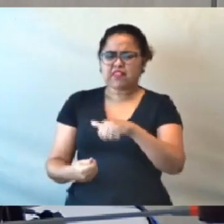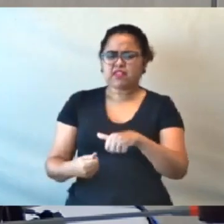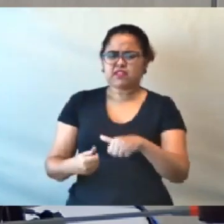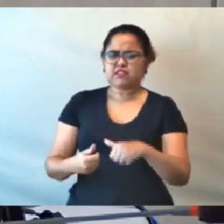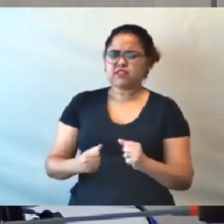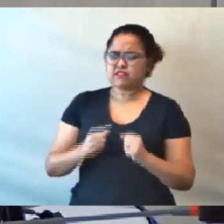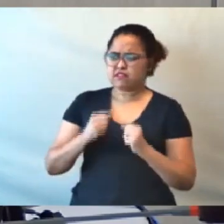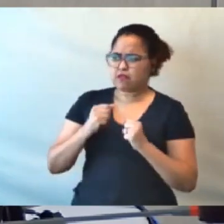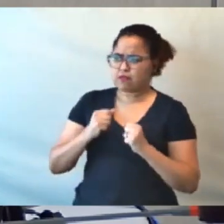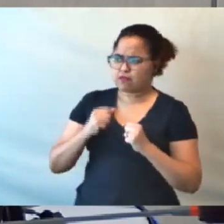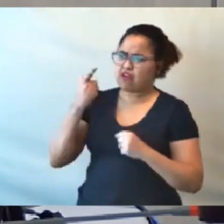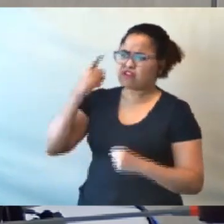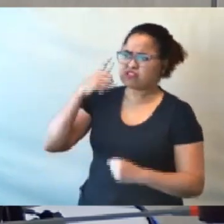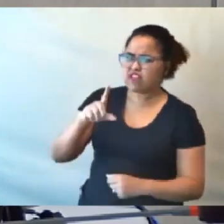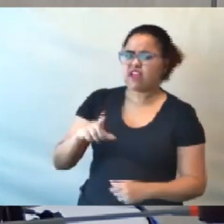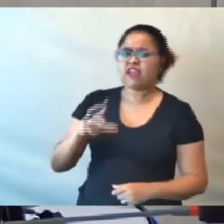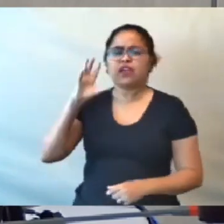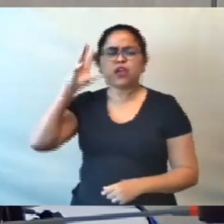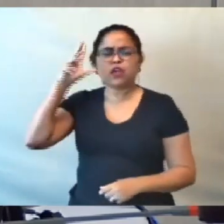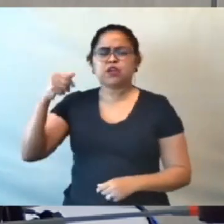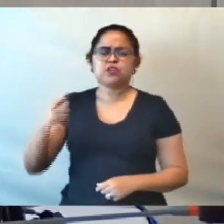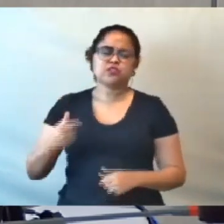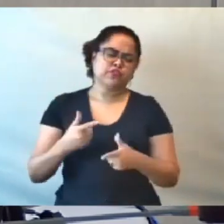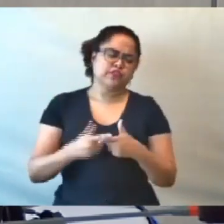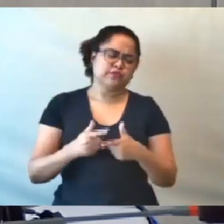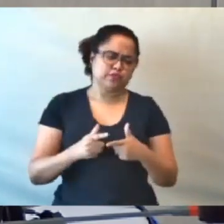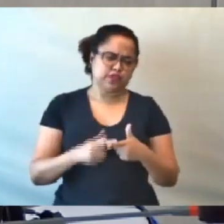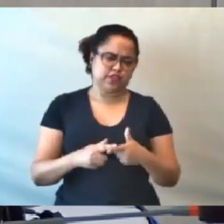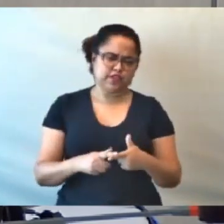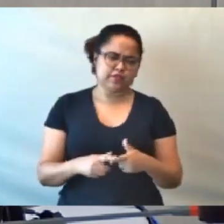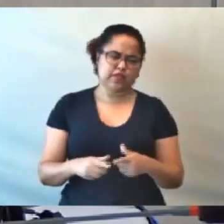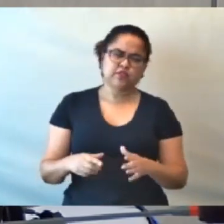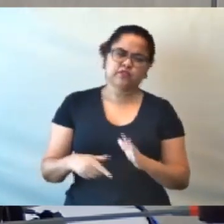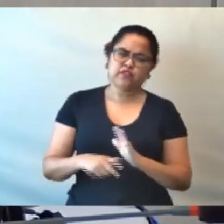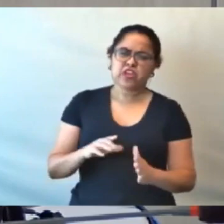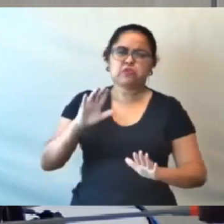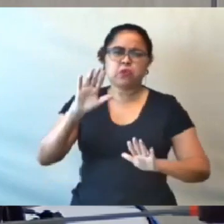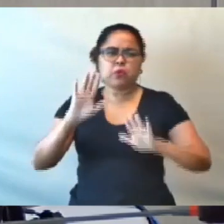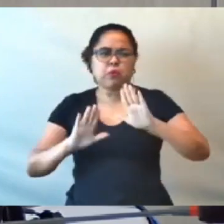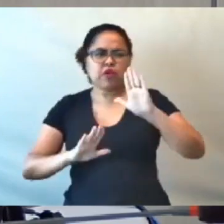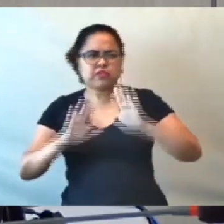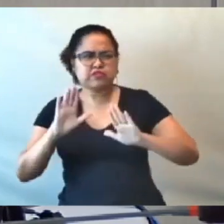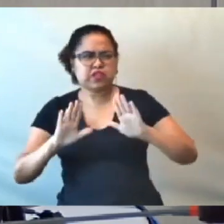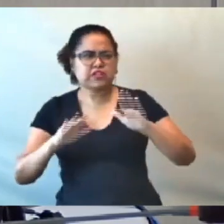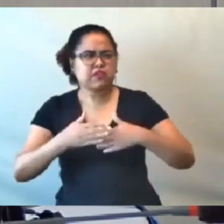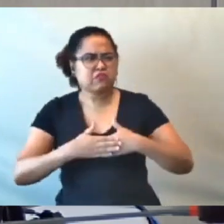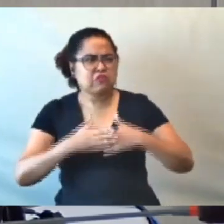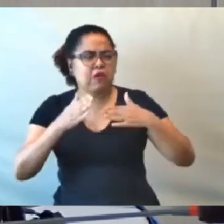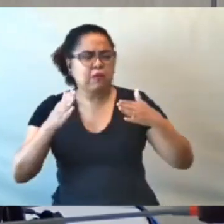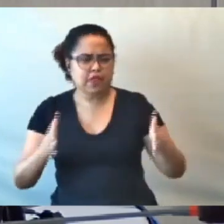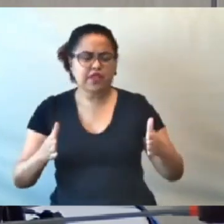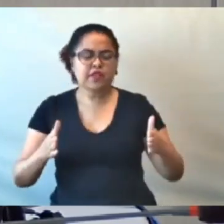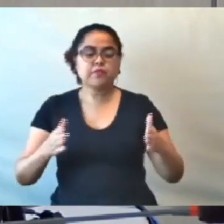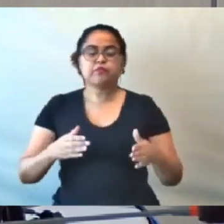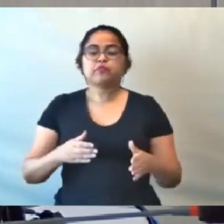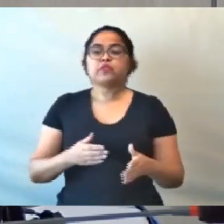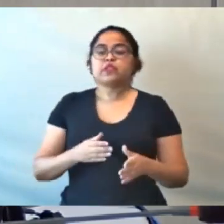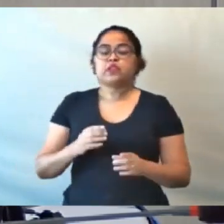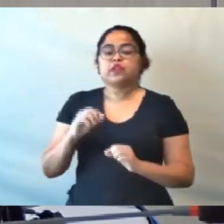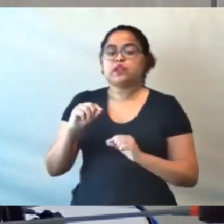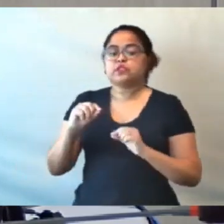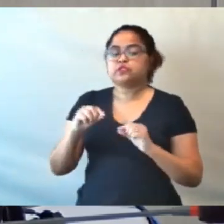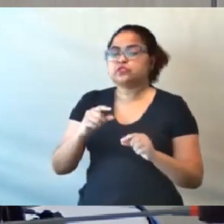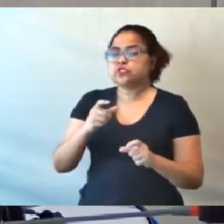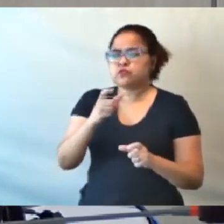de novo uma licitação, um pregão onde haja concorrência e todos os players que podem apresentar soluções